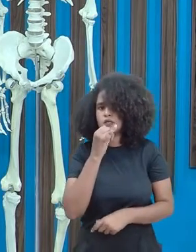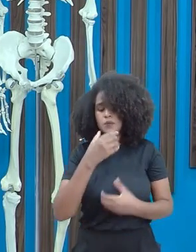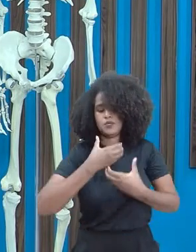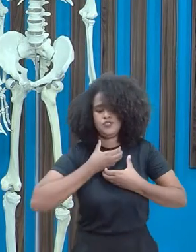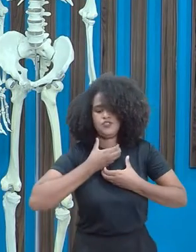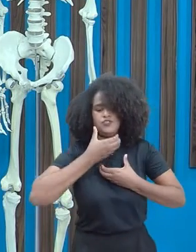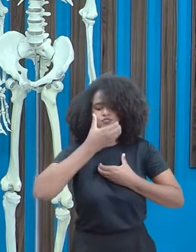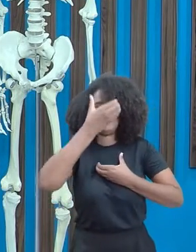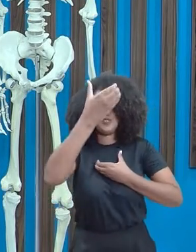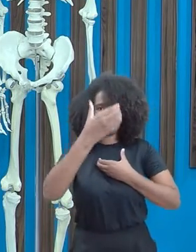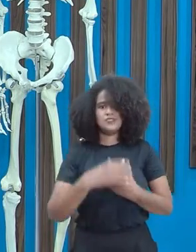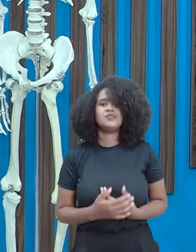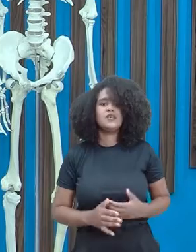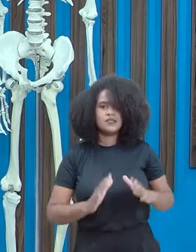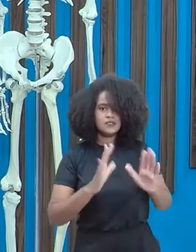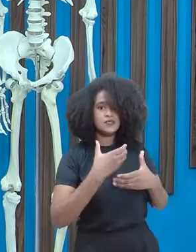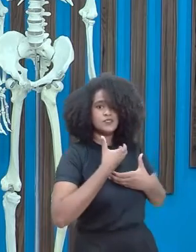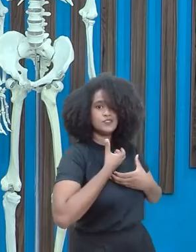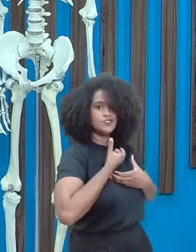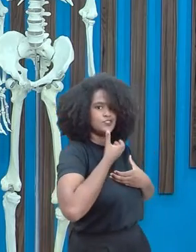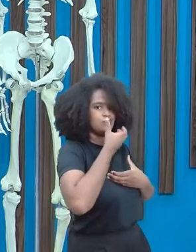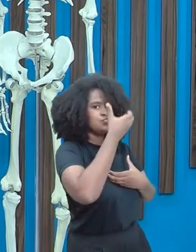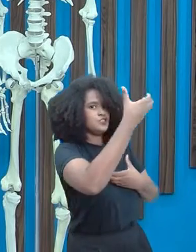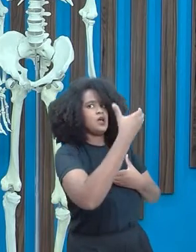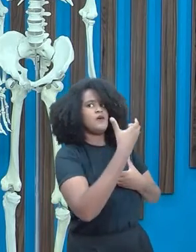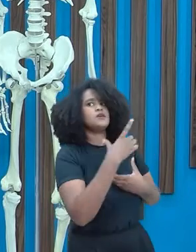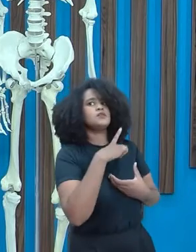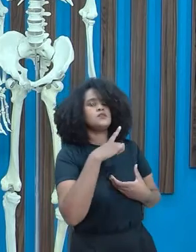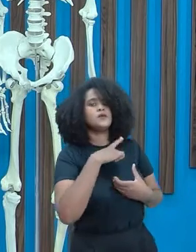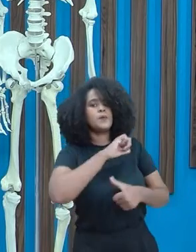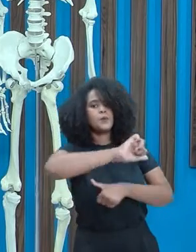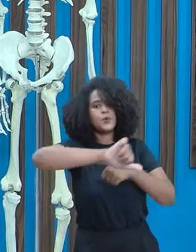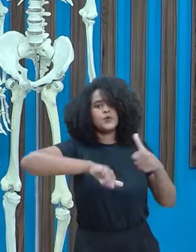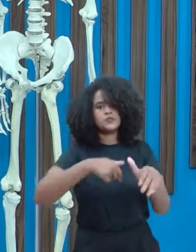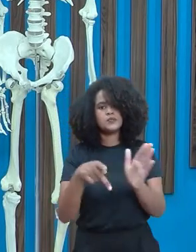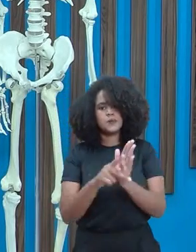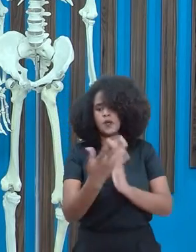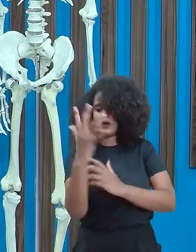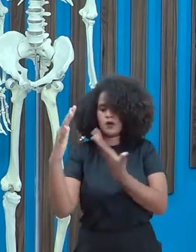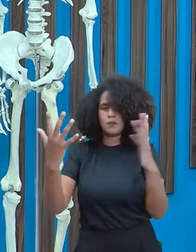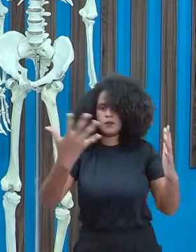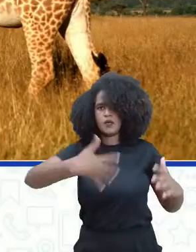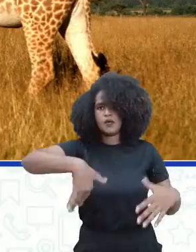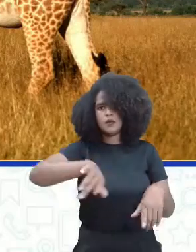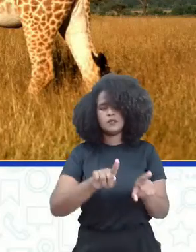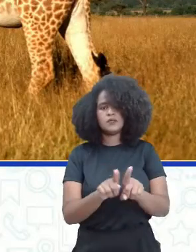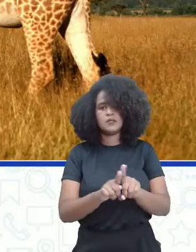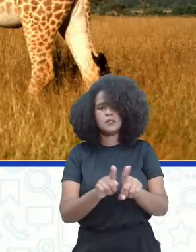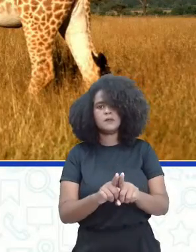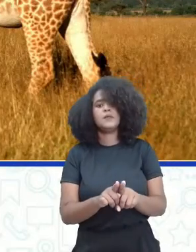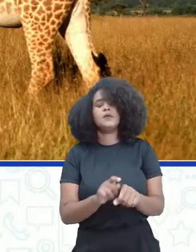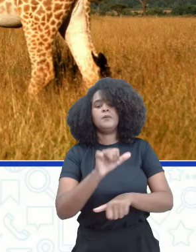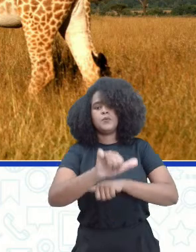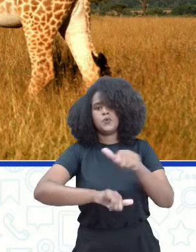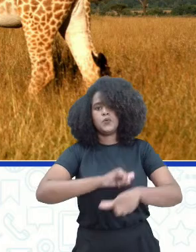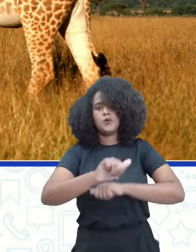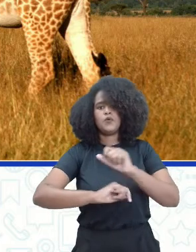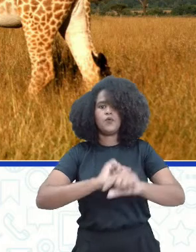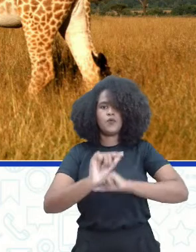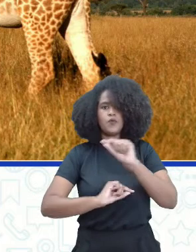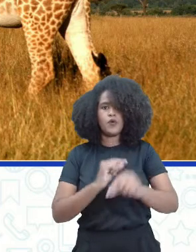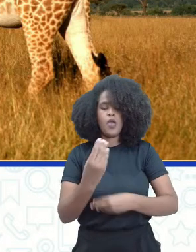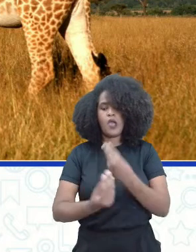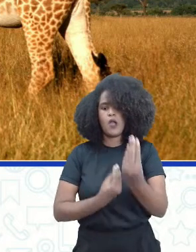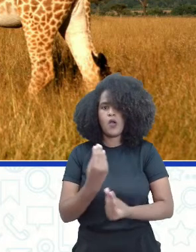E aí nós temos a girafa mostrando aí as alterações ambientais, modificariam as necessidades de um indivíduo.